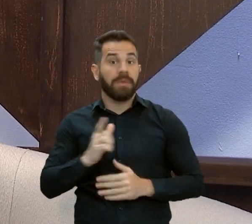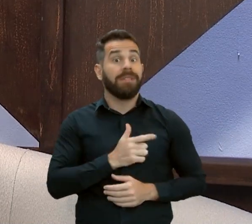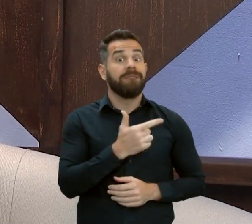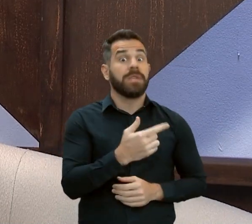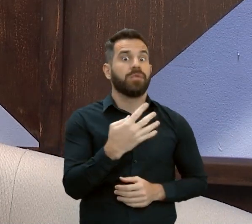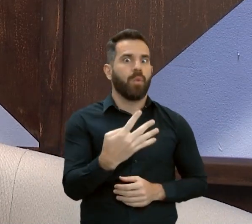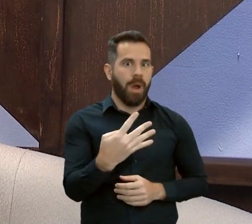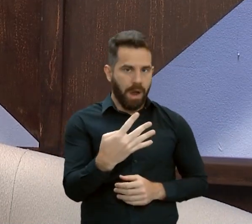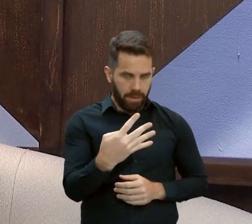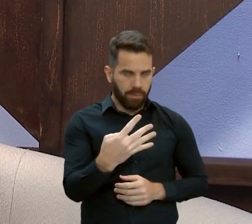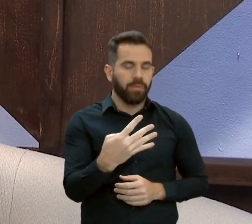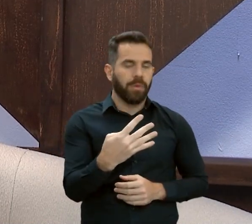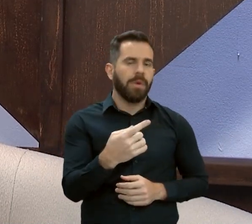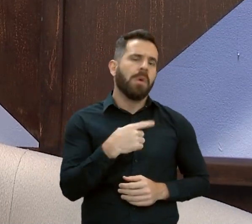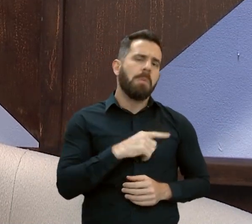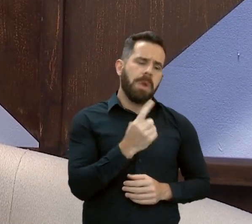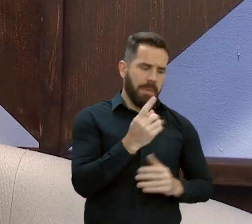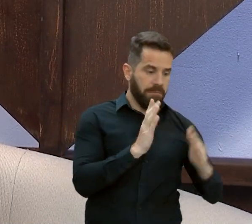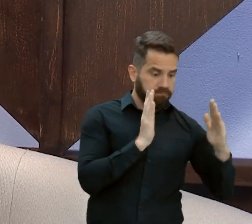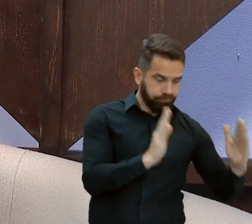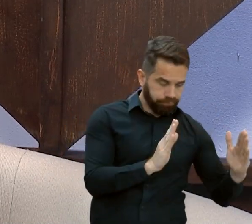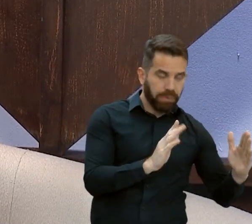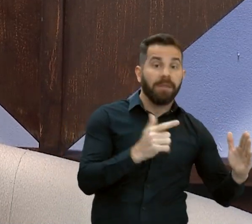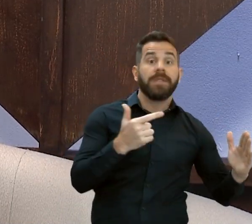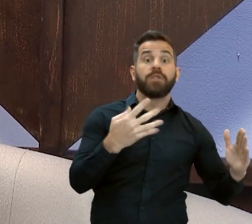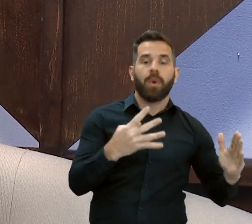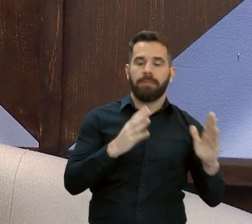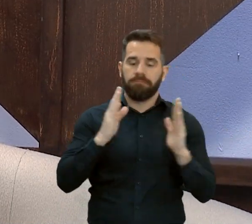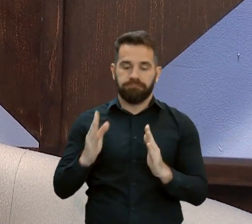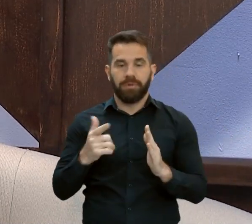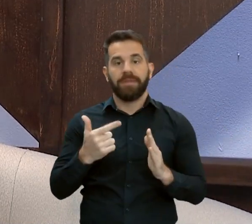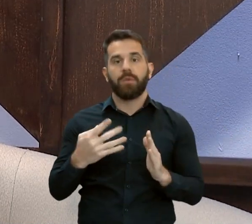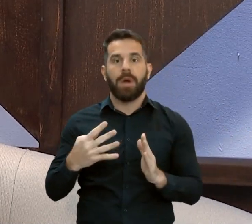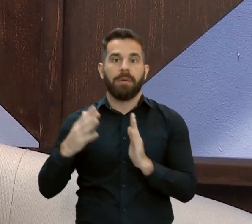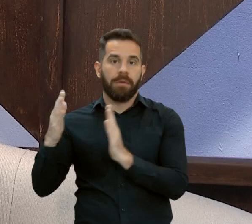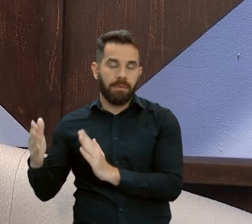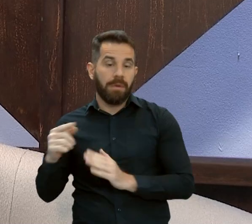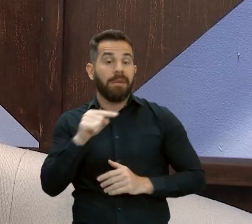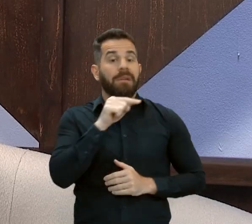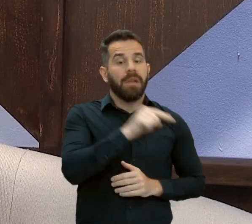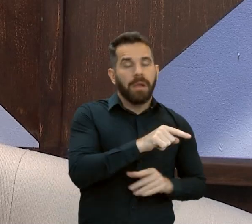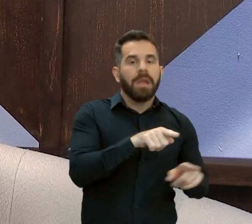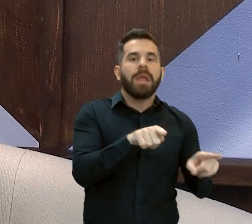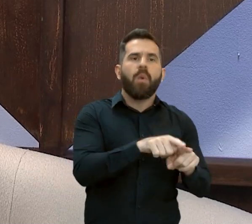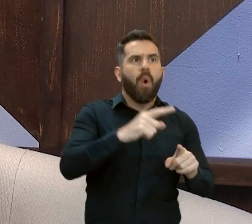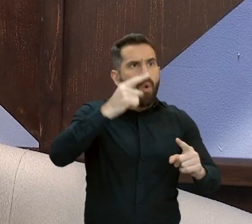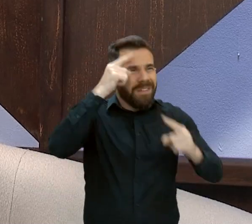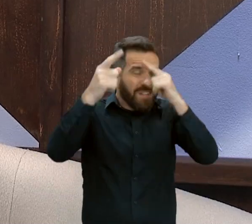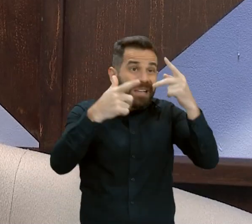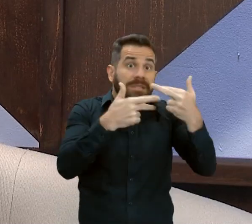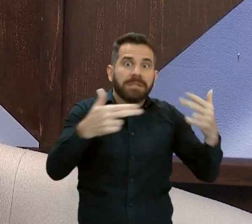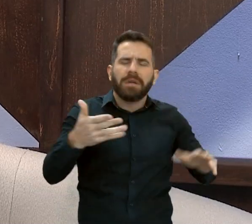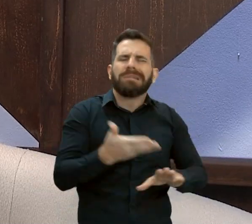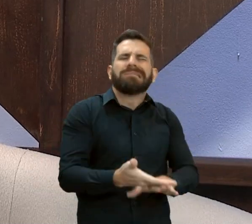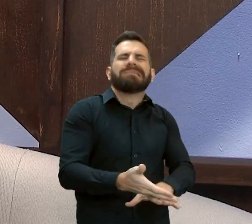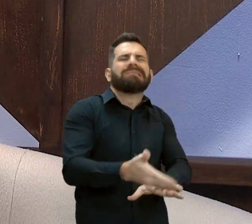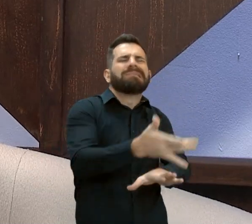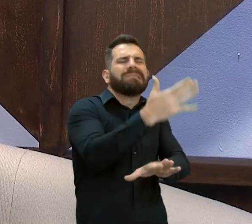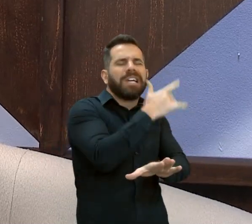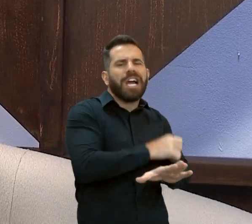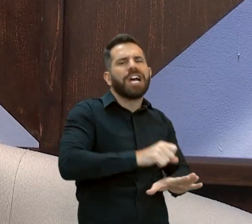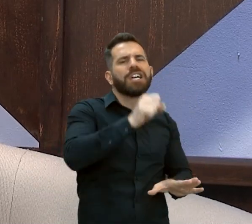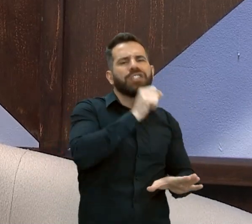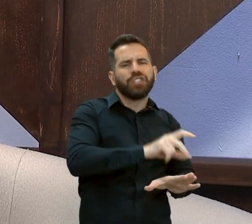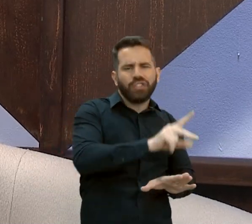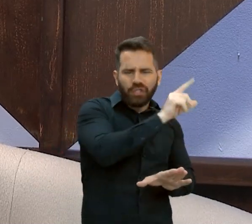toda essa história a partir de invenções até chegar a uma invenção mais antiga para uma invenção mais moderna, né? E aí ao documentar isso por meio dos